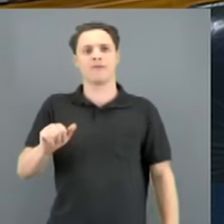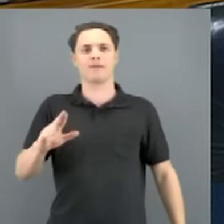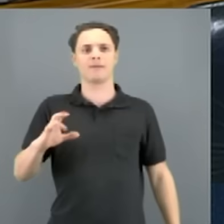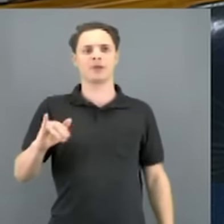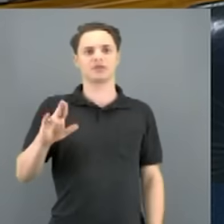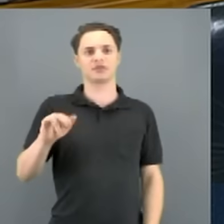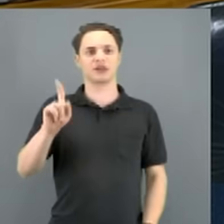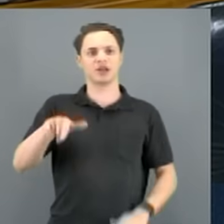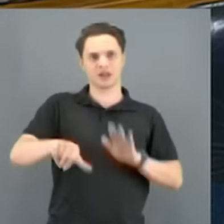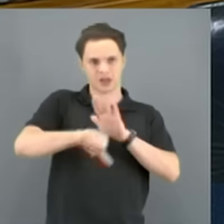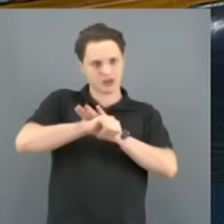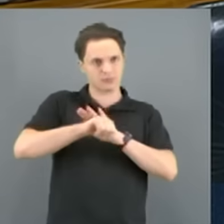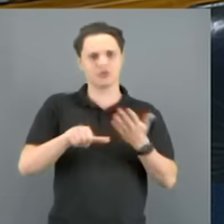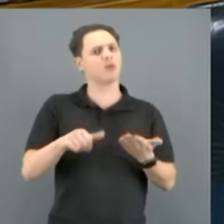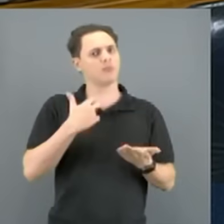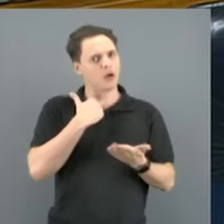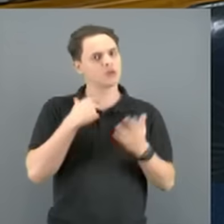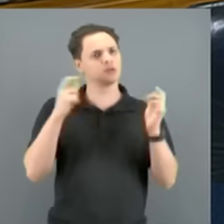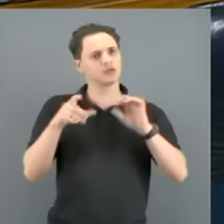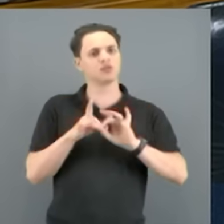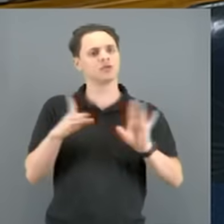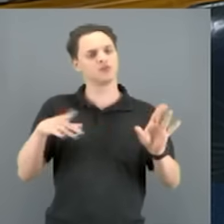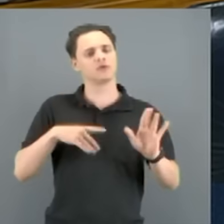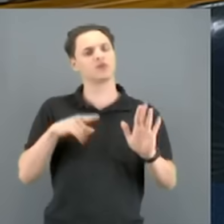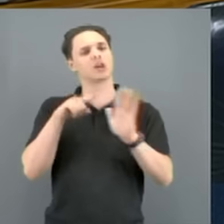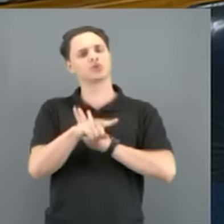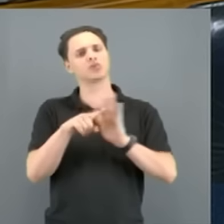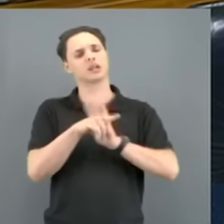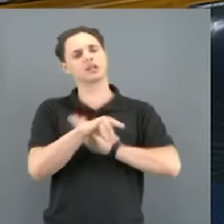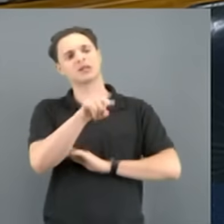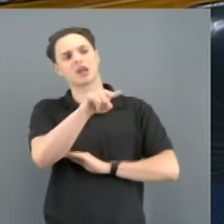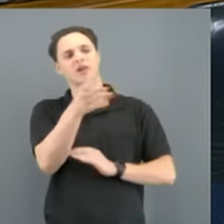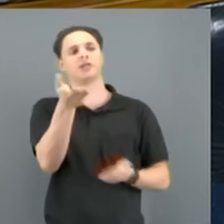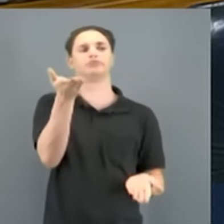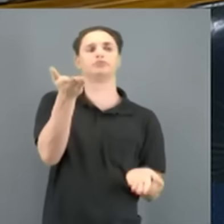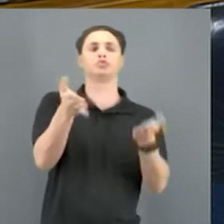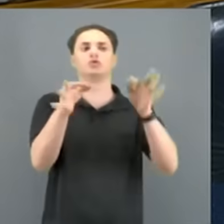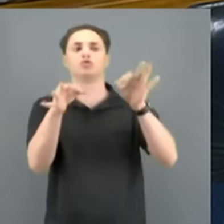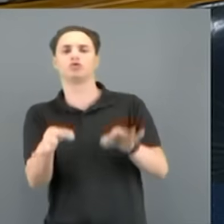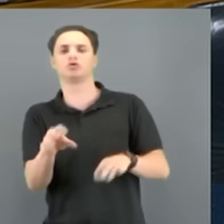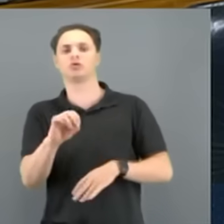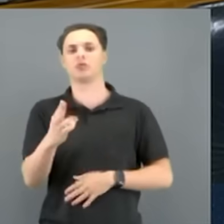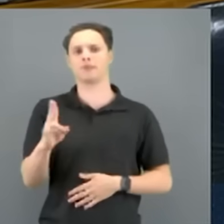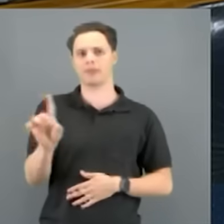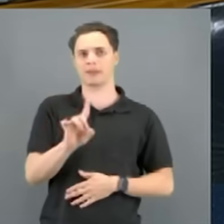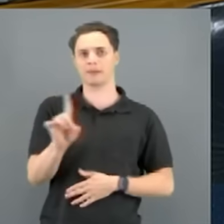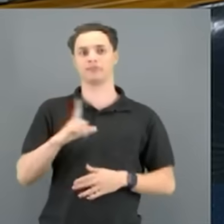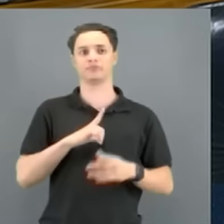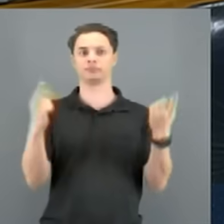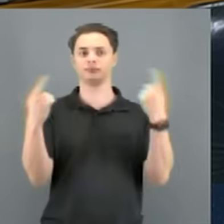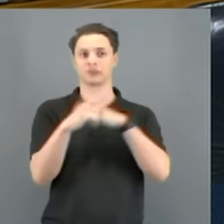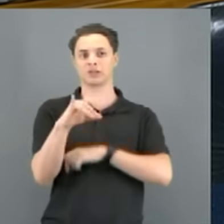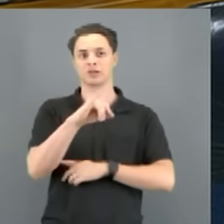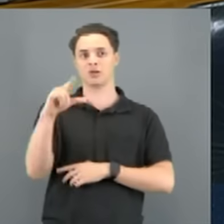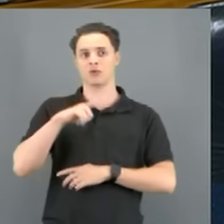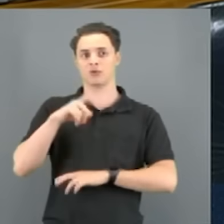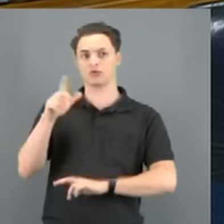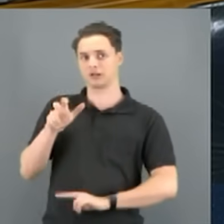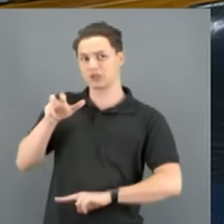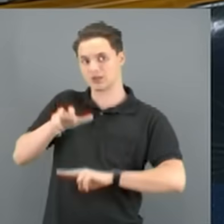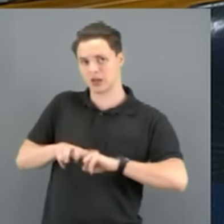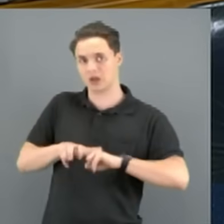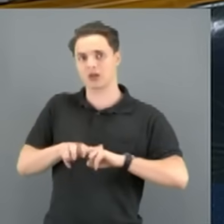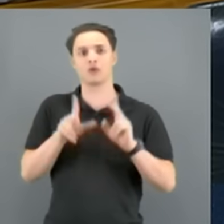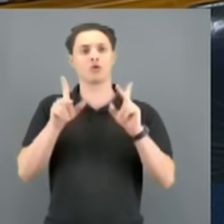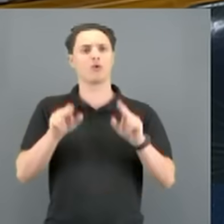imoral ou impróprio ou até mesmo crime sendo que isso não é eu pelo contrário eu se estivesse sentado como